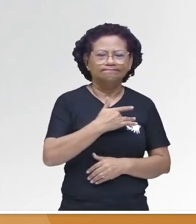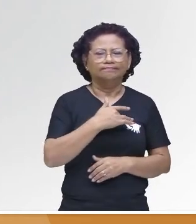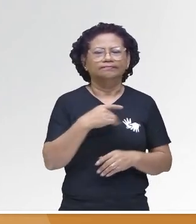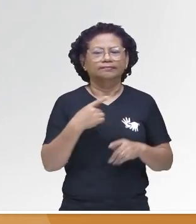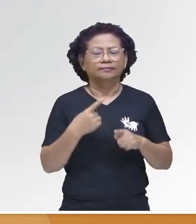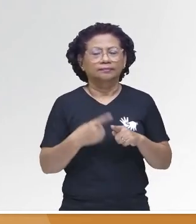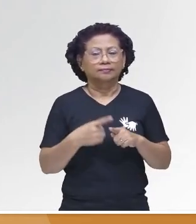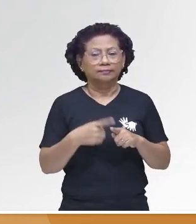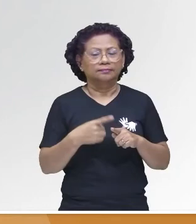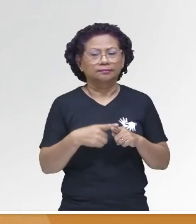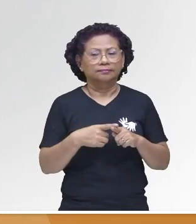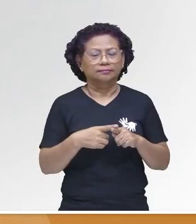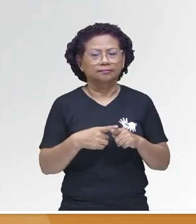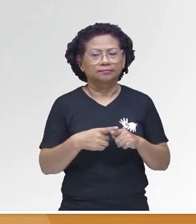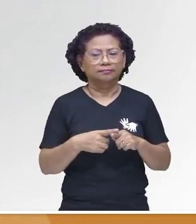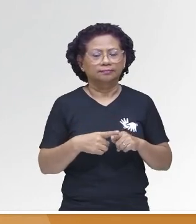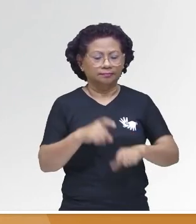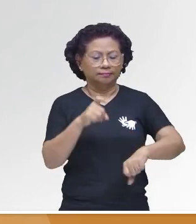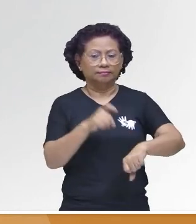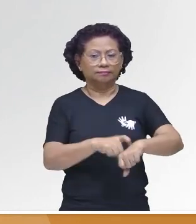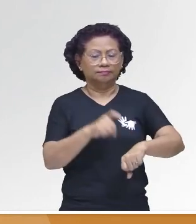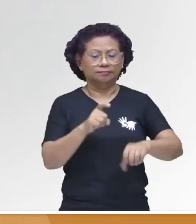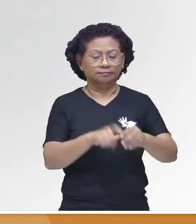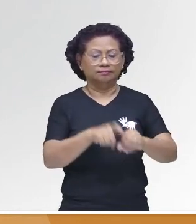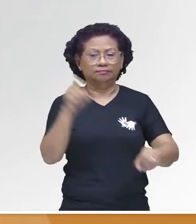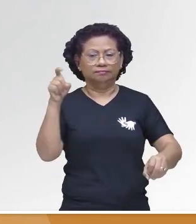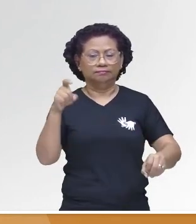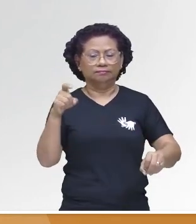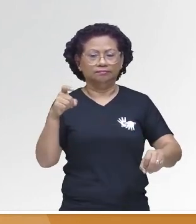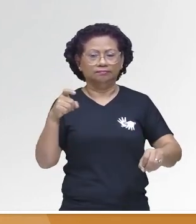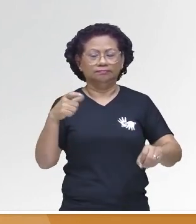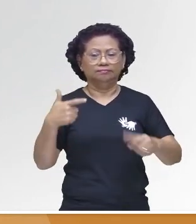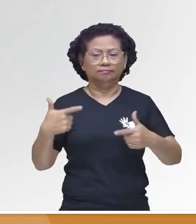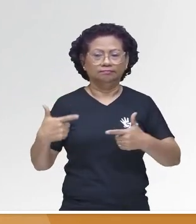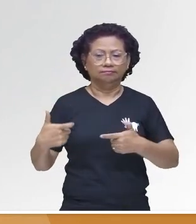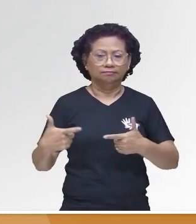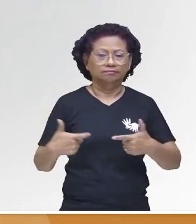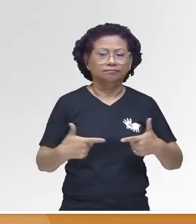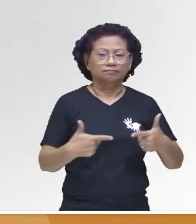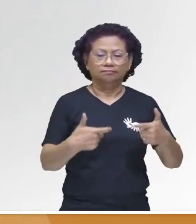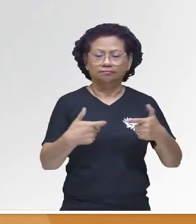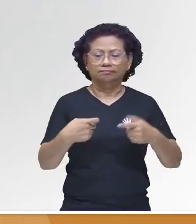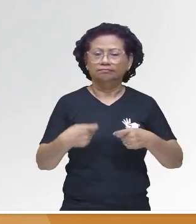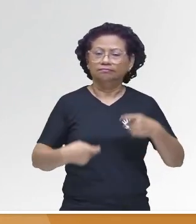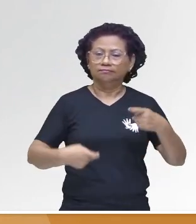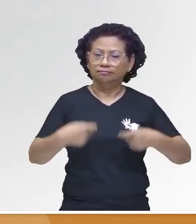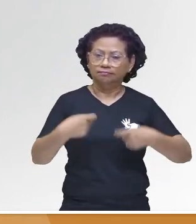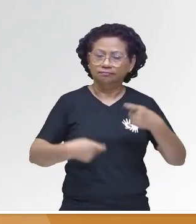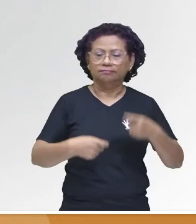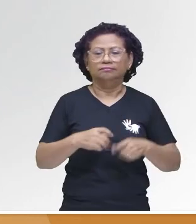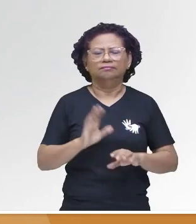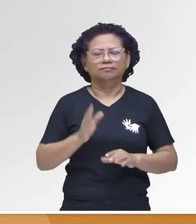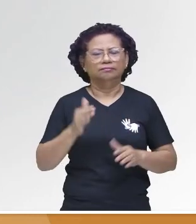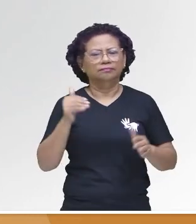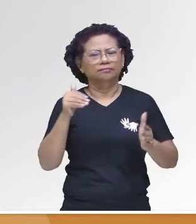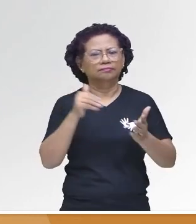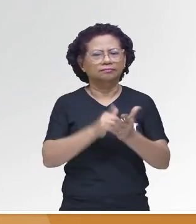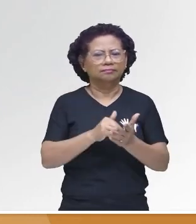precisa e ele diz, eu vou sair dessa guerra, eu não aguento mais fazer esse tipo de atrocidade. Então, no finalzinho, ele